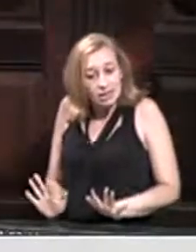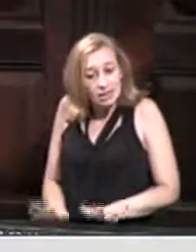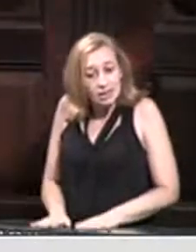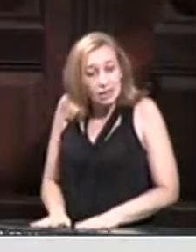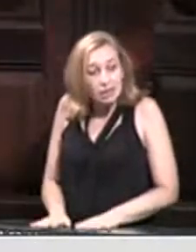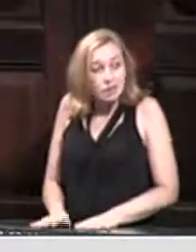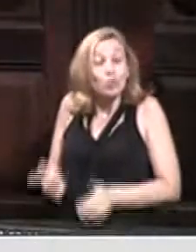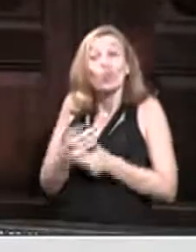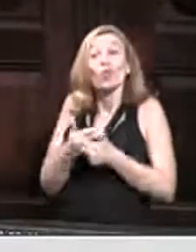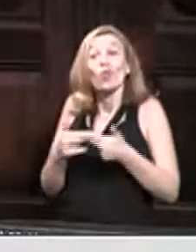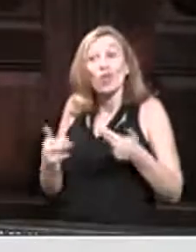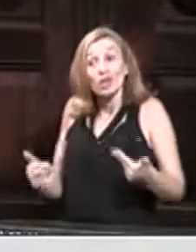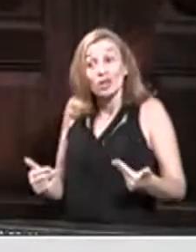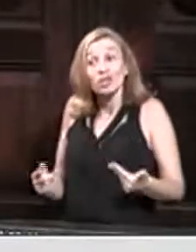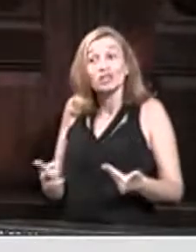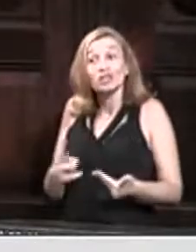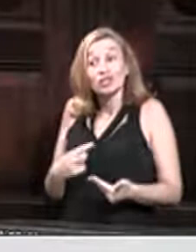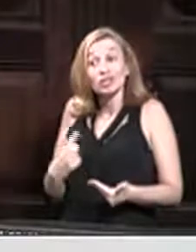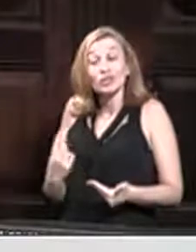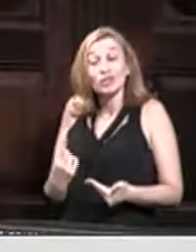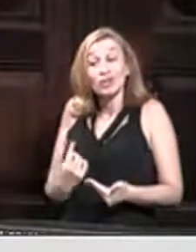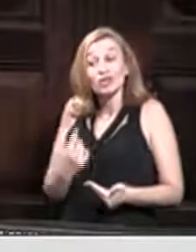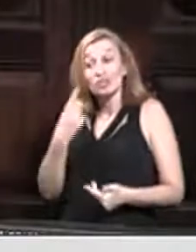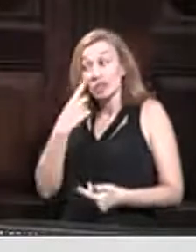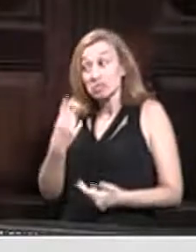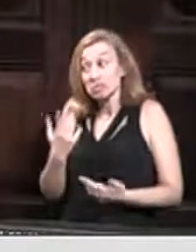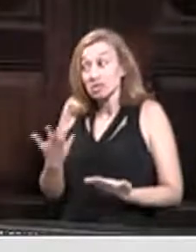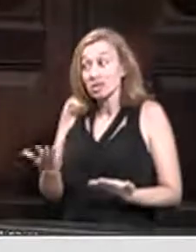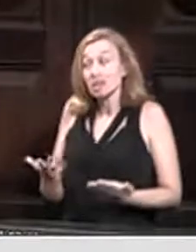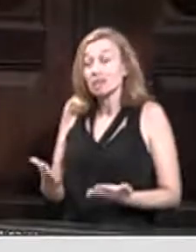as coisas da nossa realidade. E aí, senhor